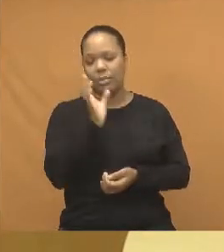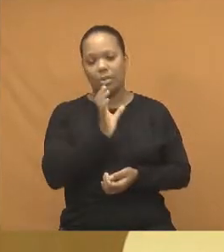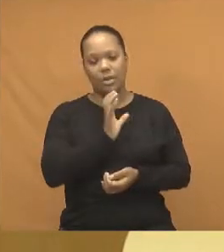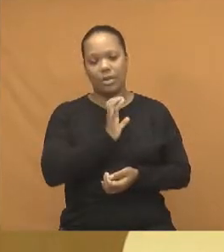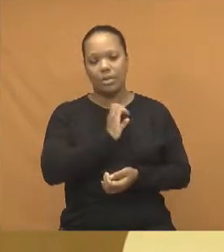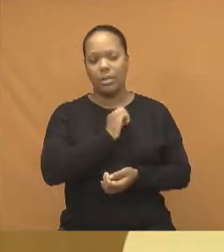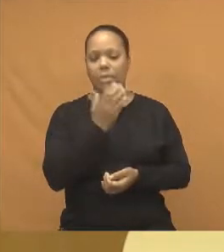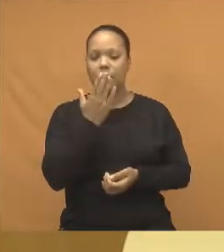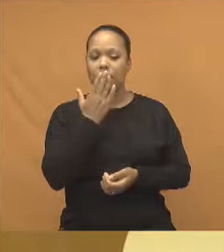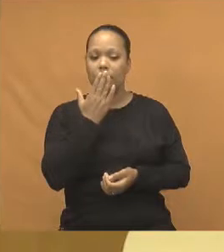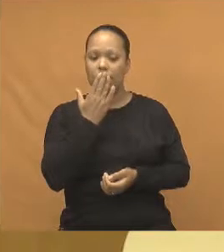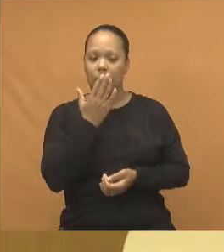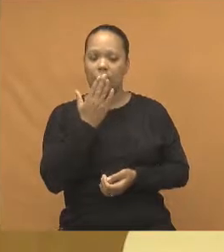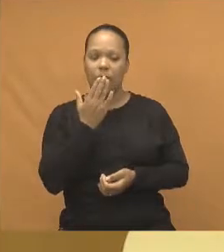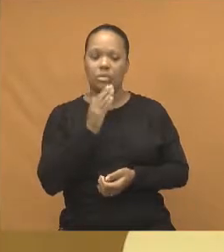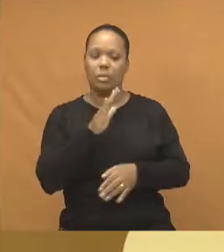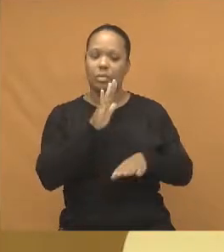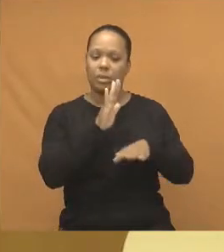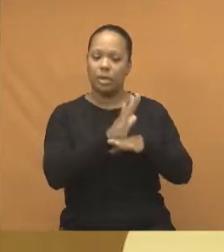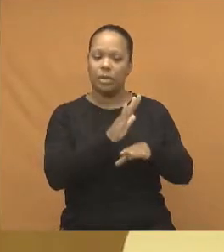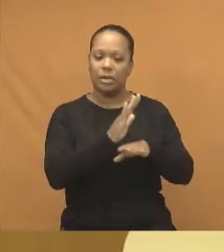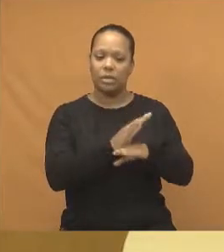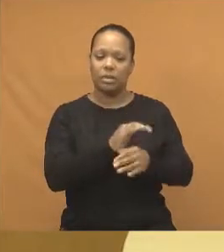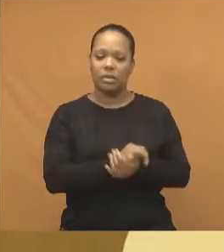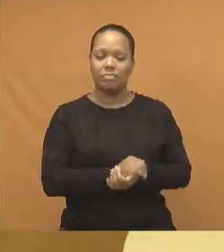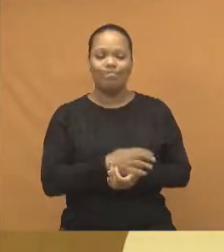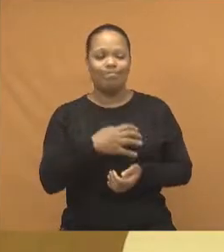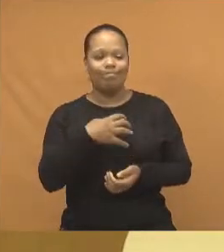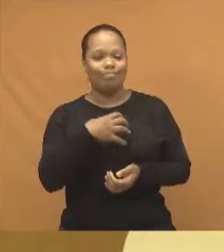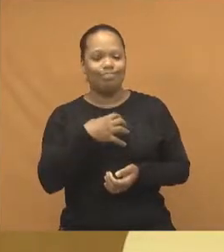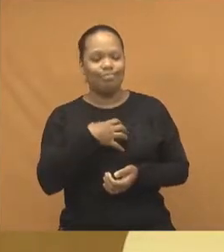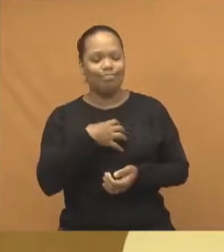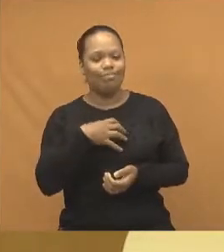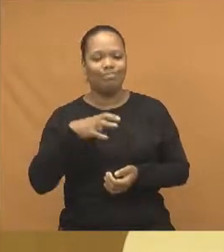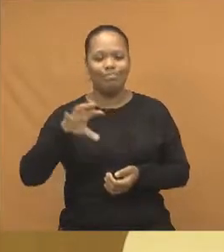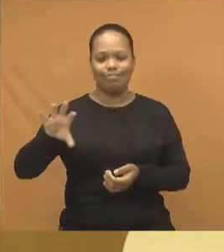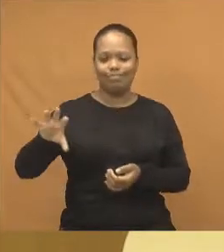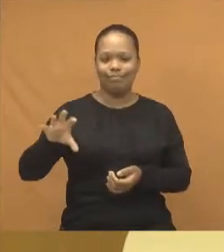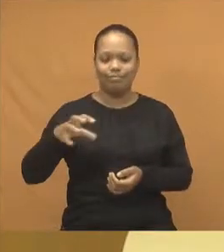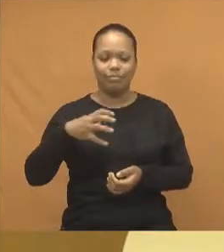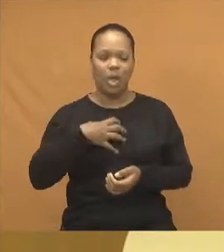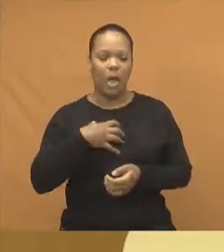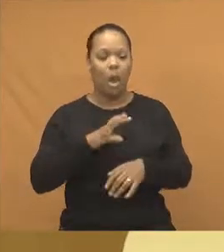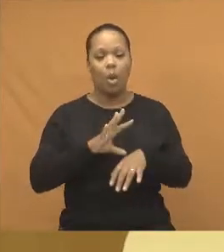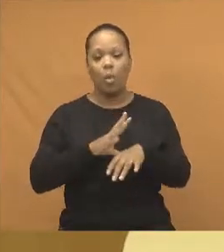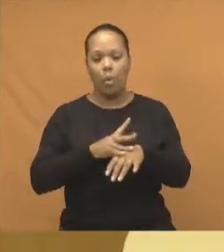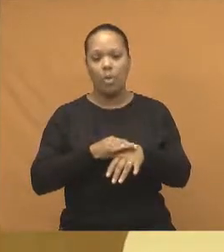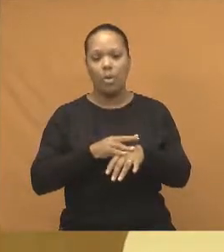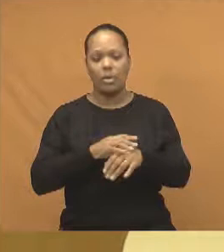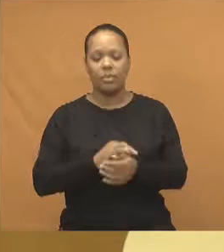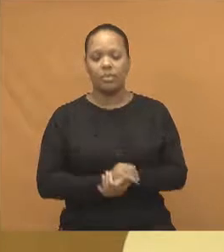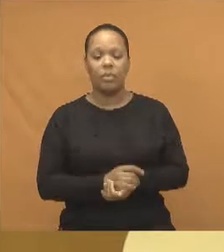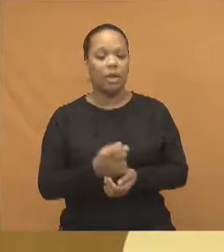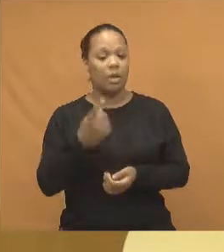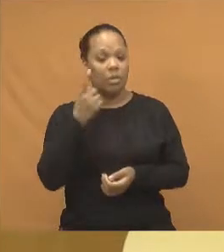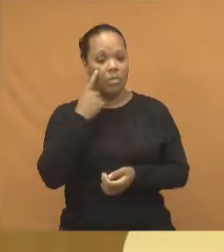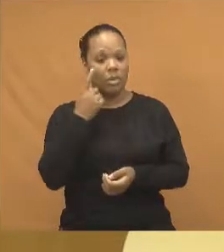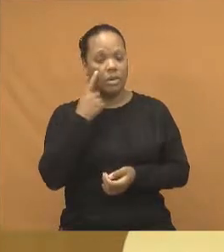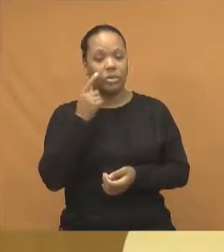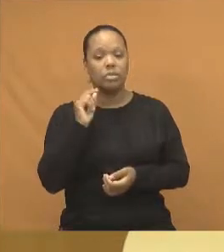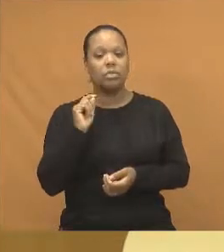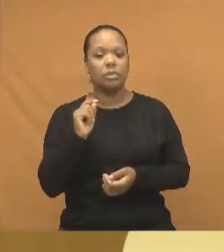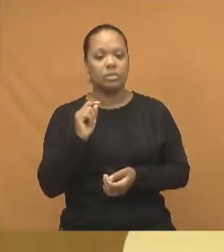vem pedir esse favorecimento, a gente se sensibiliza, lógico, ainda mais questão de doença. Mas eu vejo